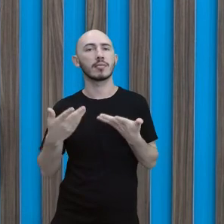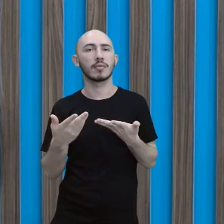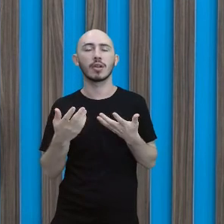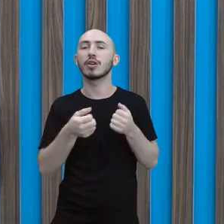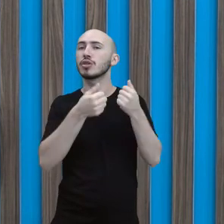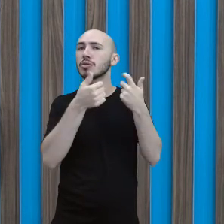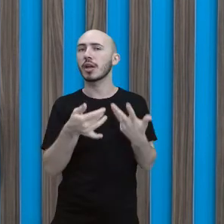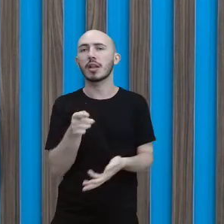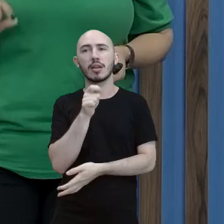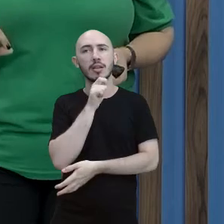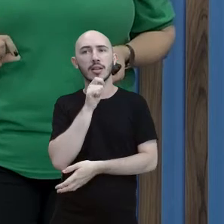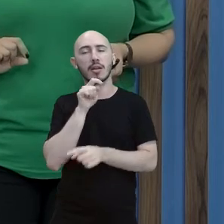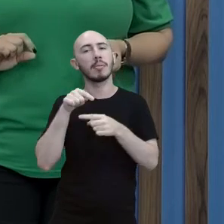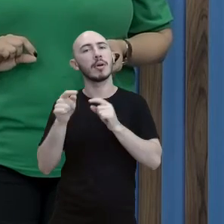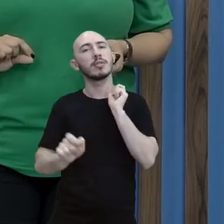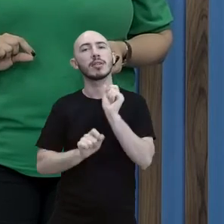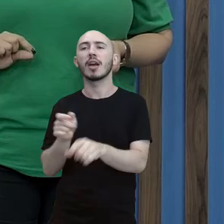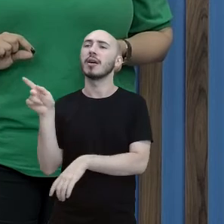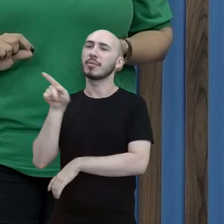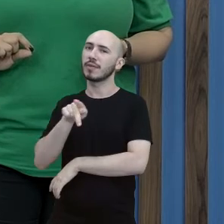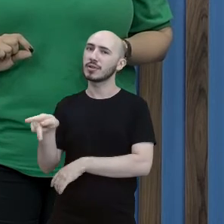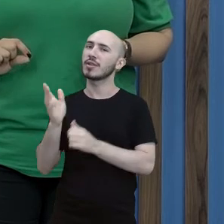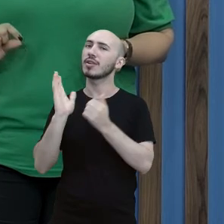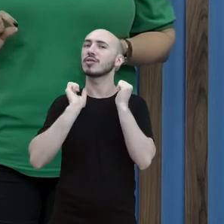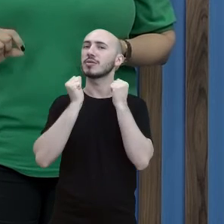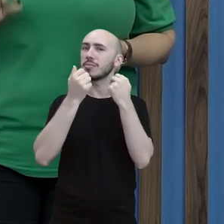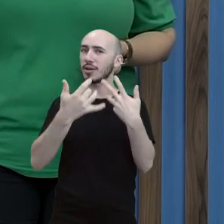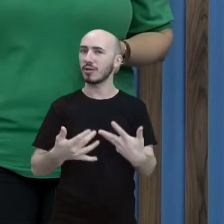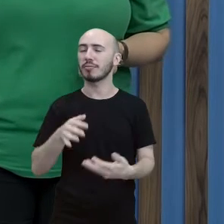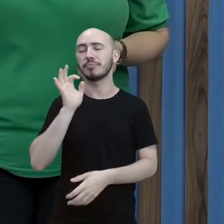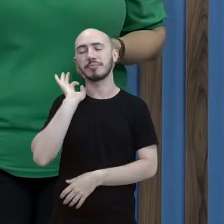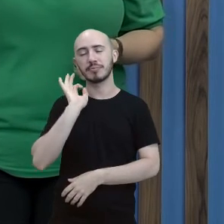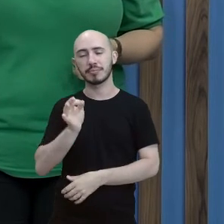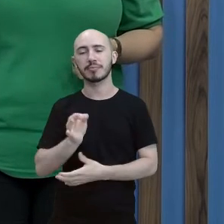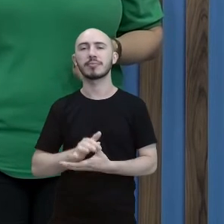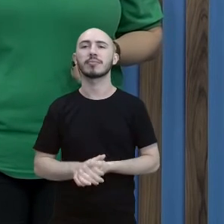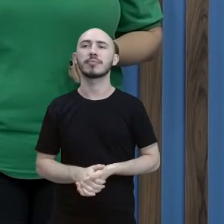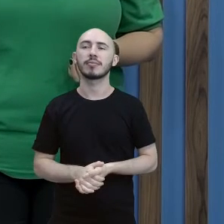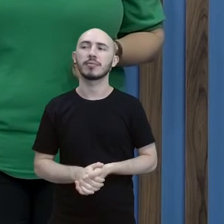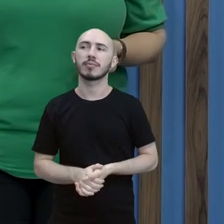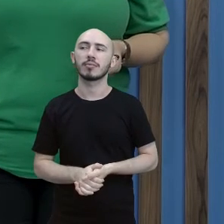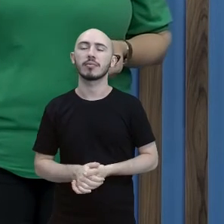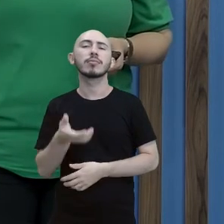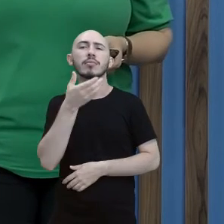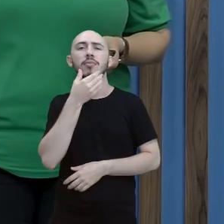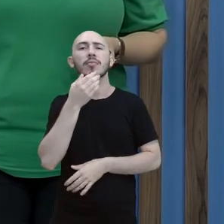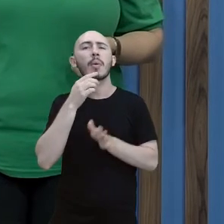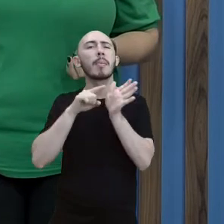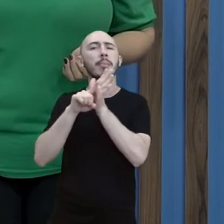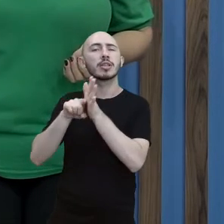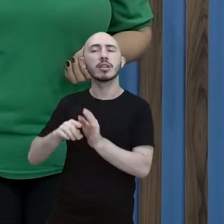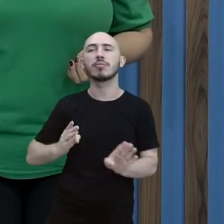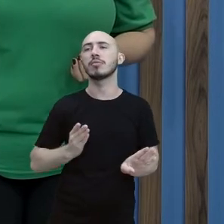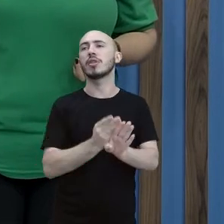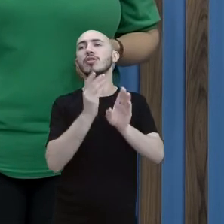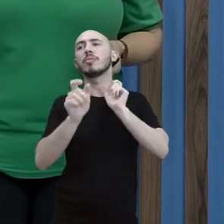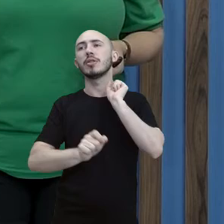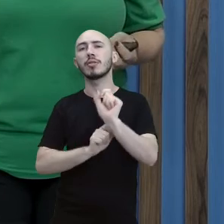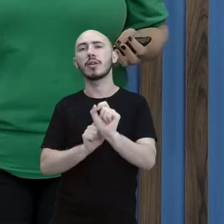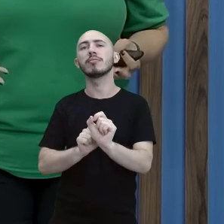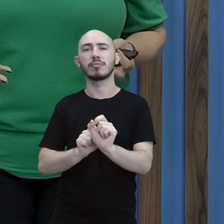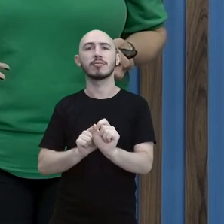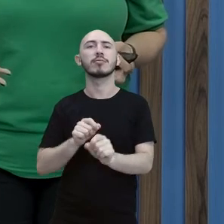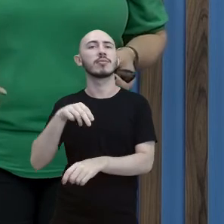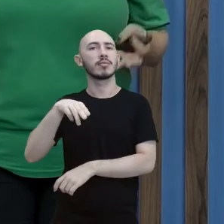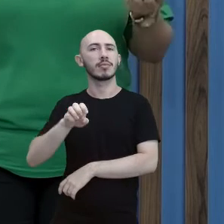do nêutron, mas é isso mesmo que a professora Vanessa disse, tá? Esse cientista, ele encontrou aí essa